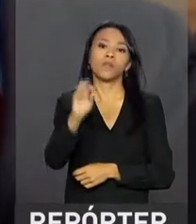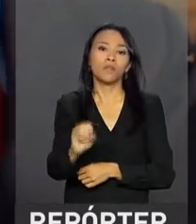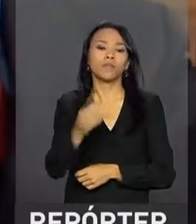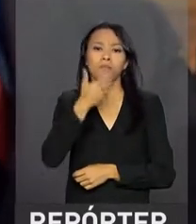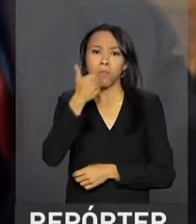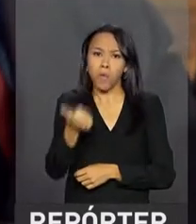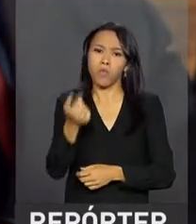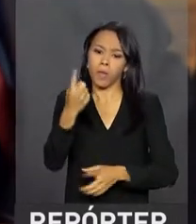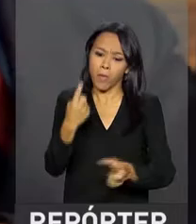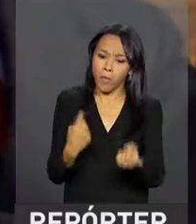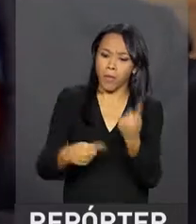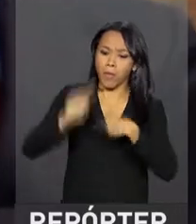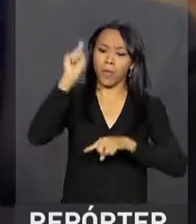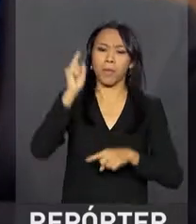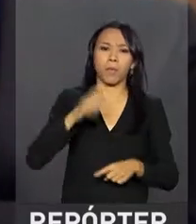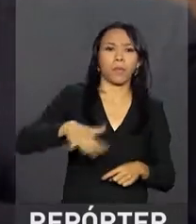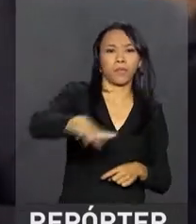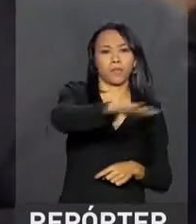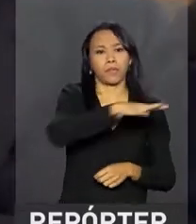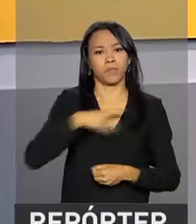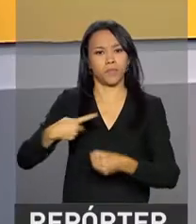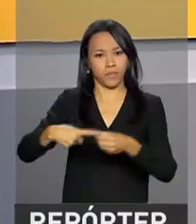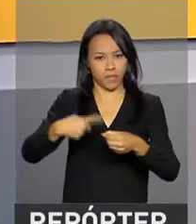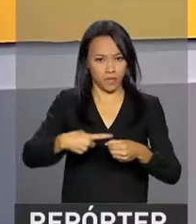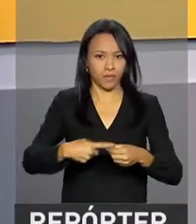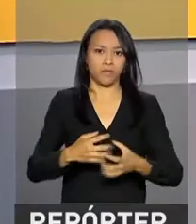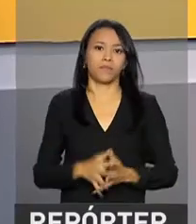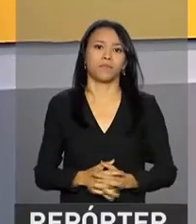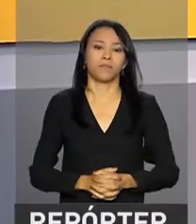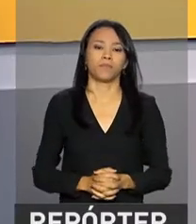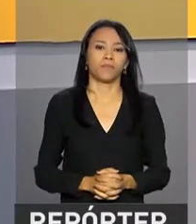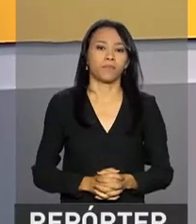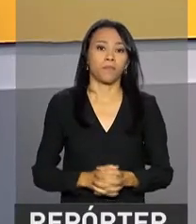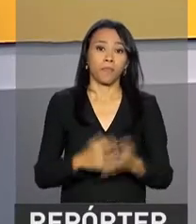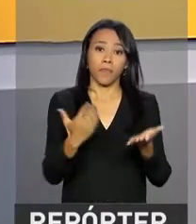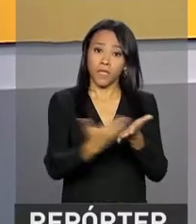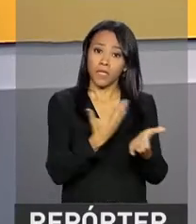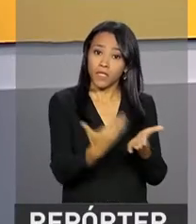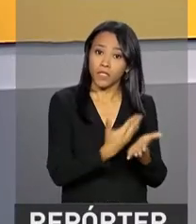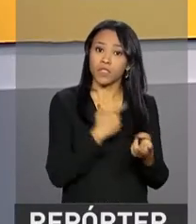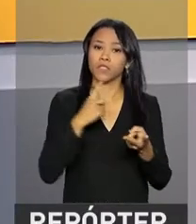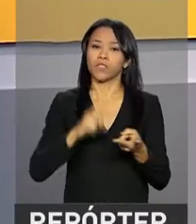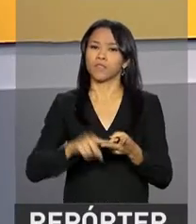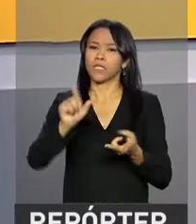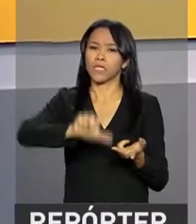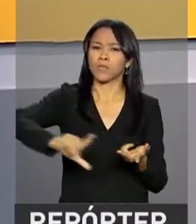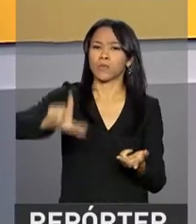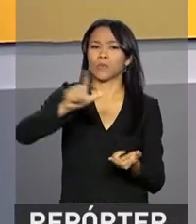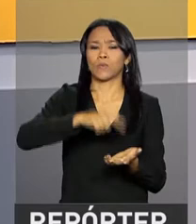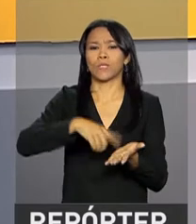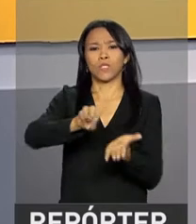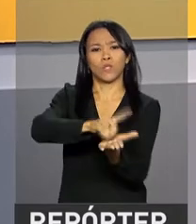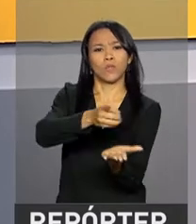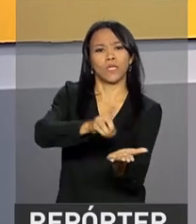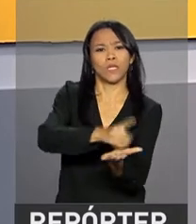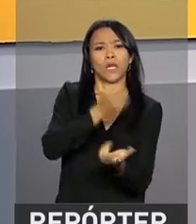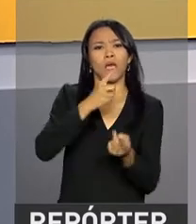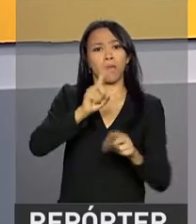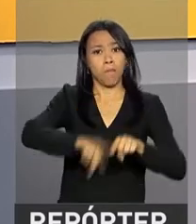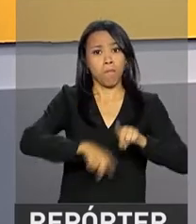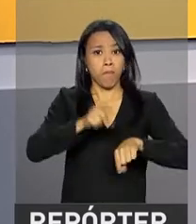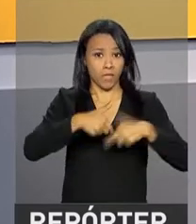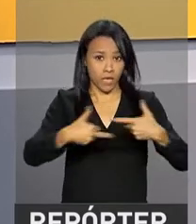a prosperidade é de ribeirão preto livros didáticos de literatura dicionários e até